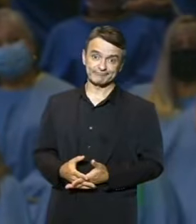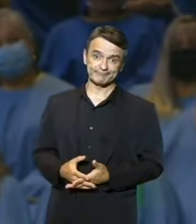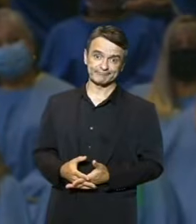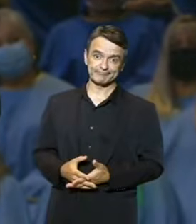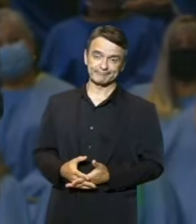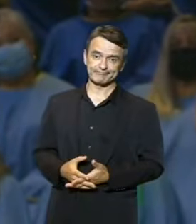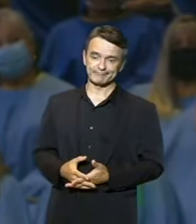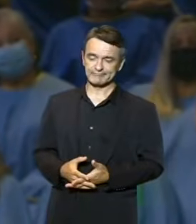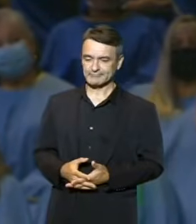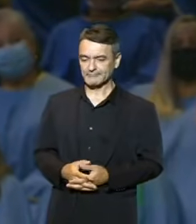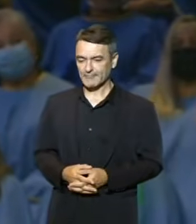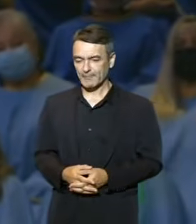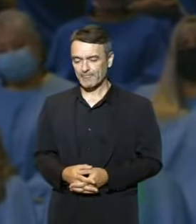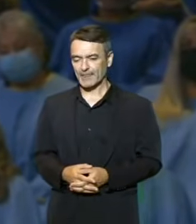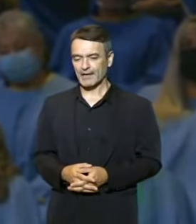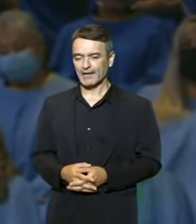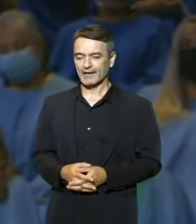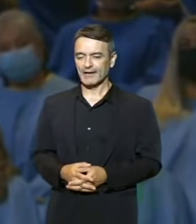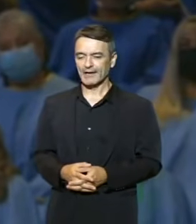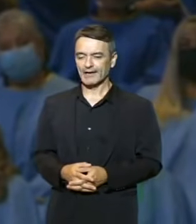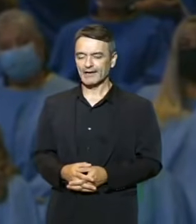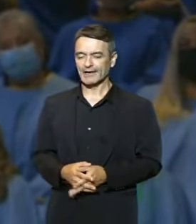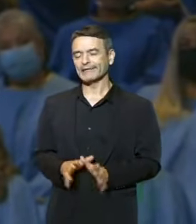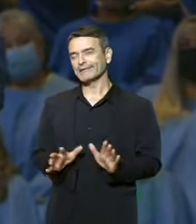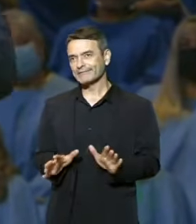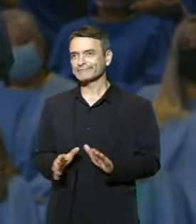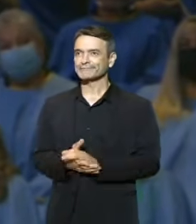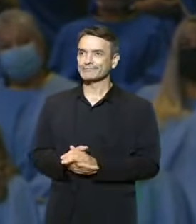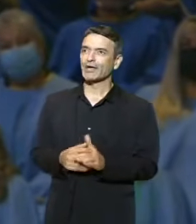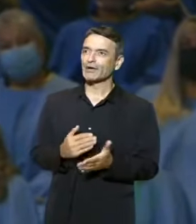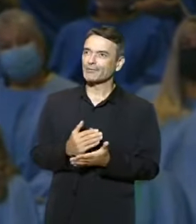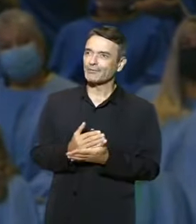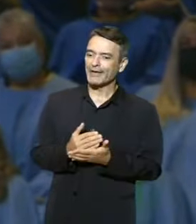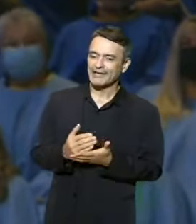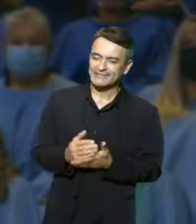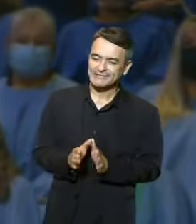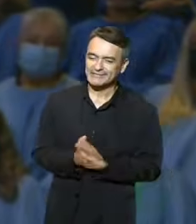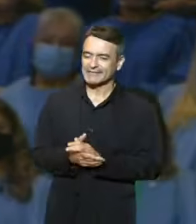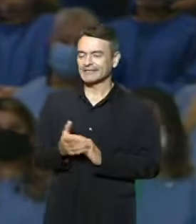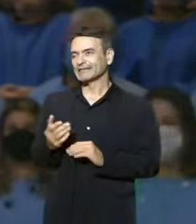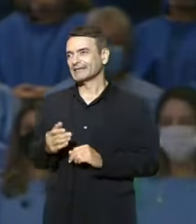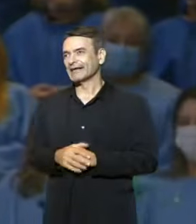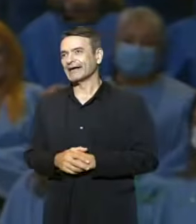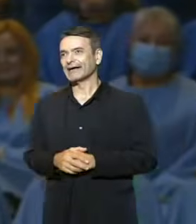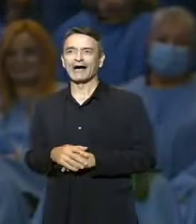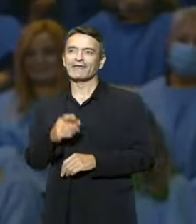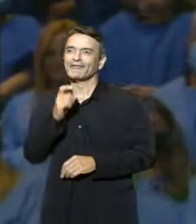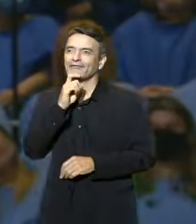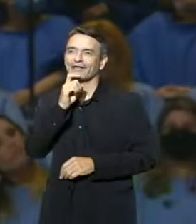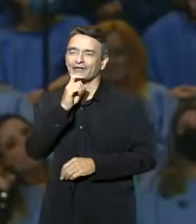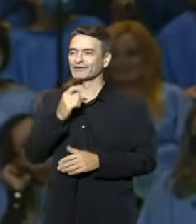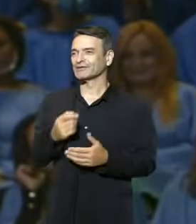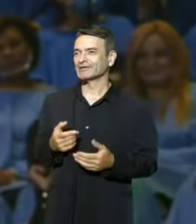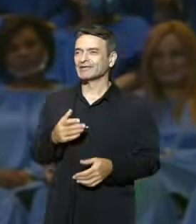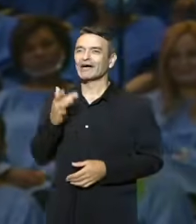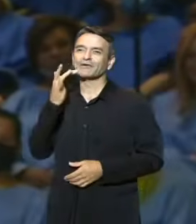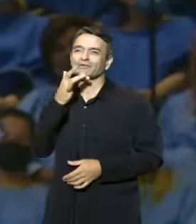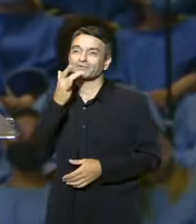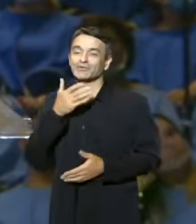E aí passa o primeiro fim de semana, está todo mundo feliz. Ai, que delícia, está fresquinho